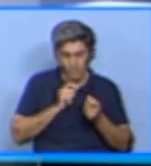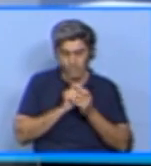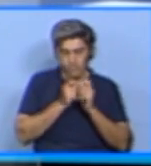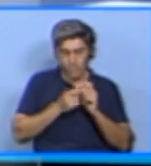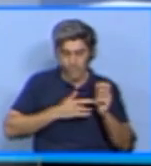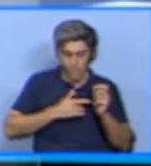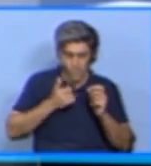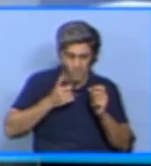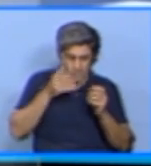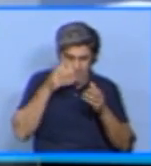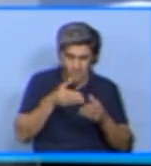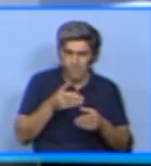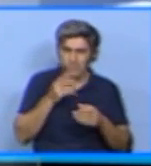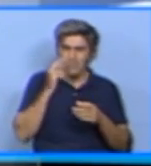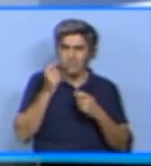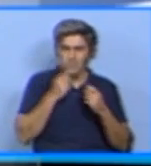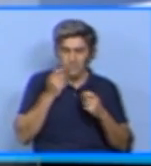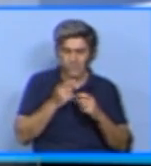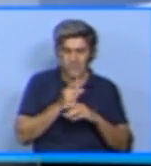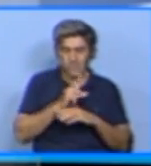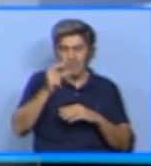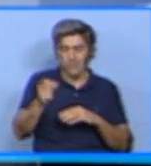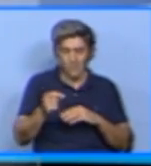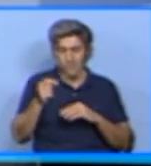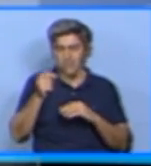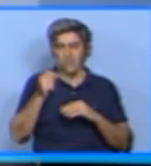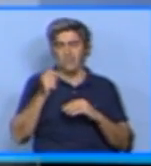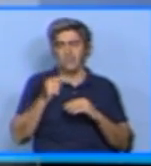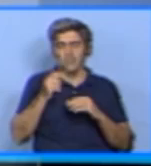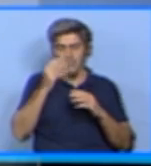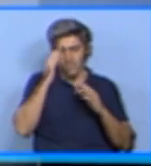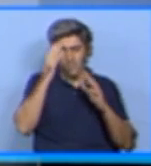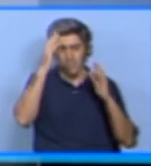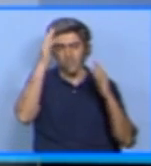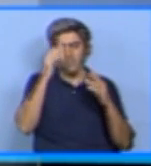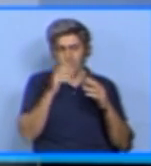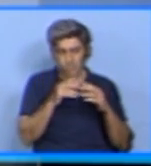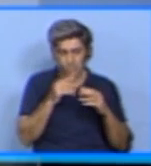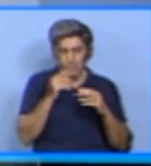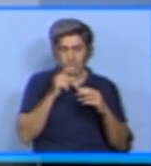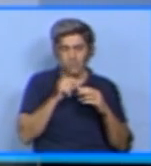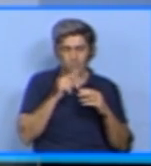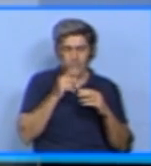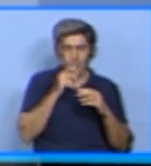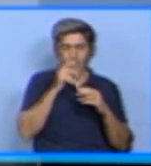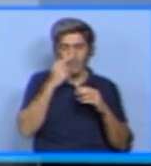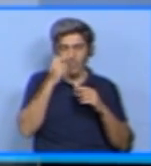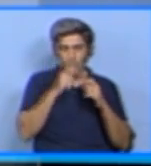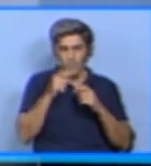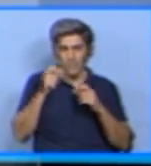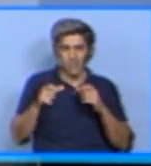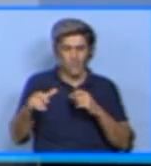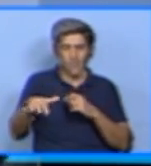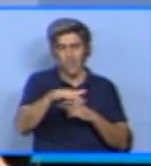amor e por isso encontrarmos a saída gloriosa, e assim, para a humanidade. Mas o